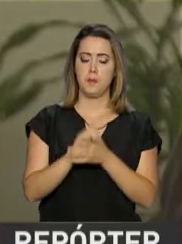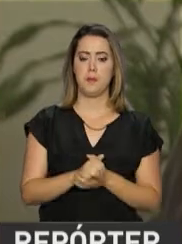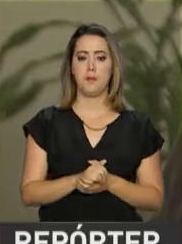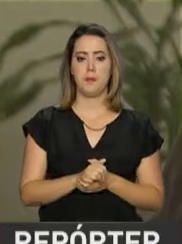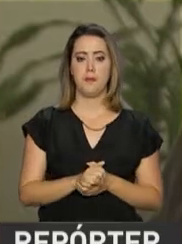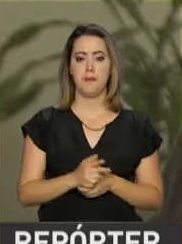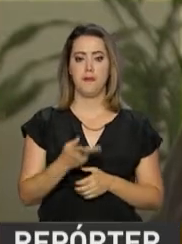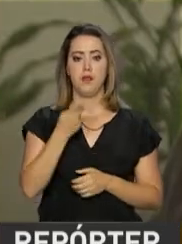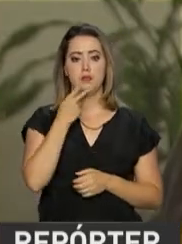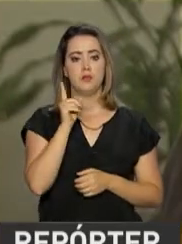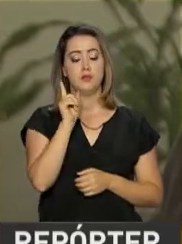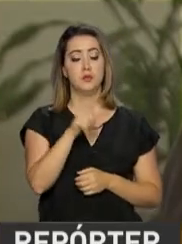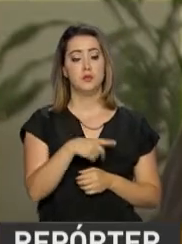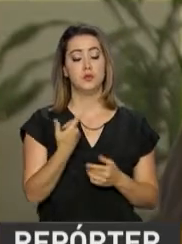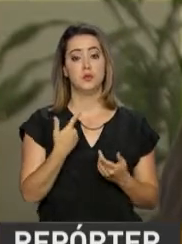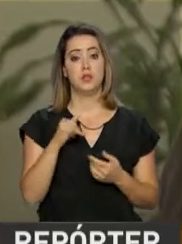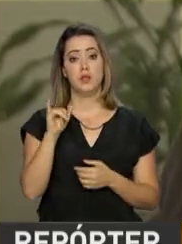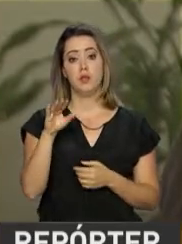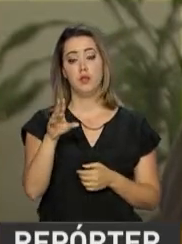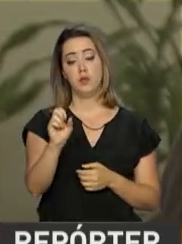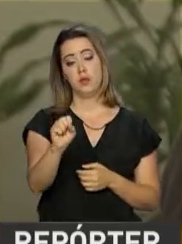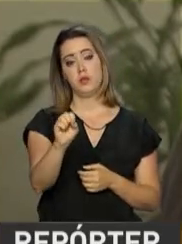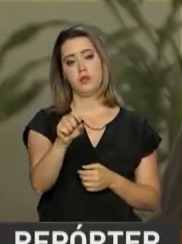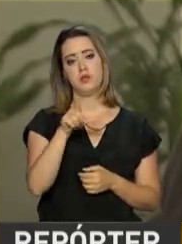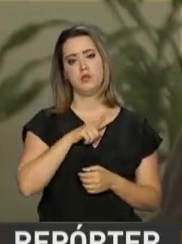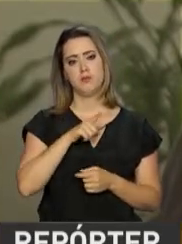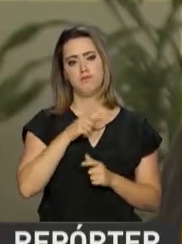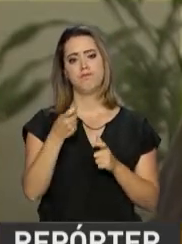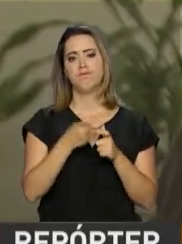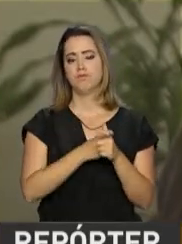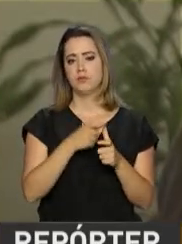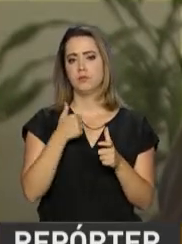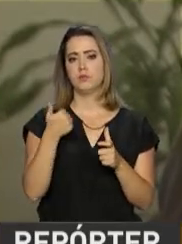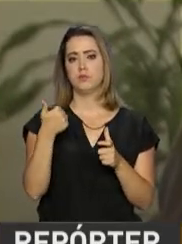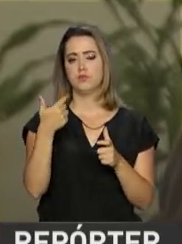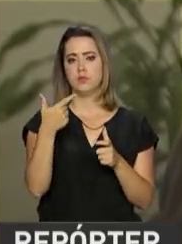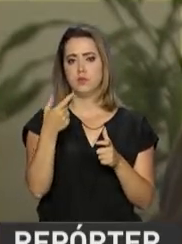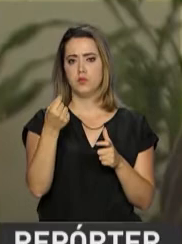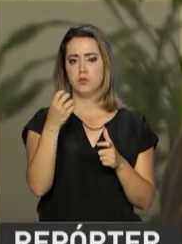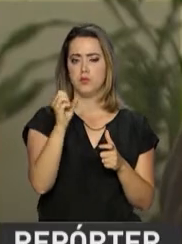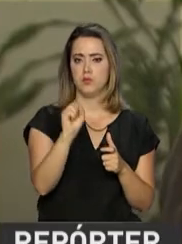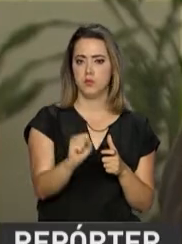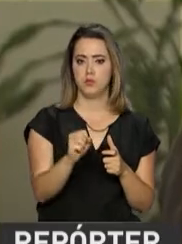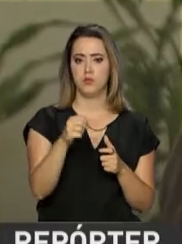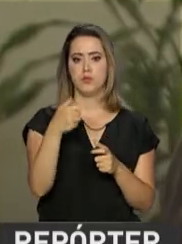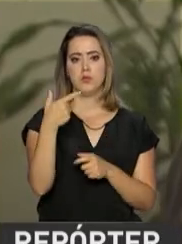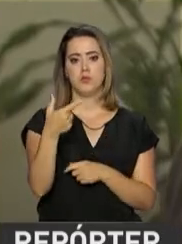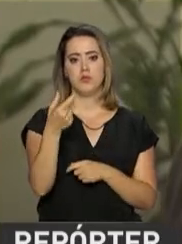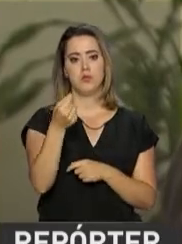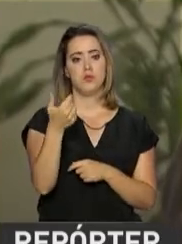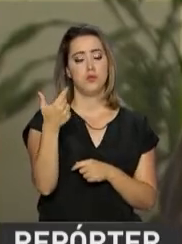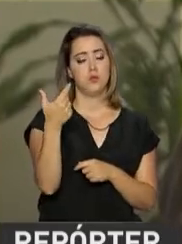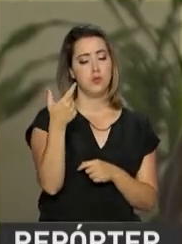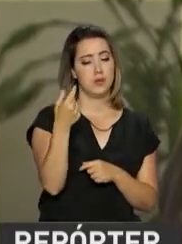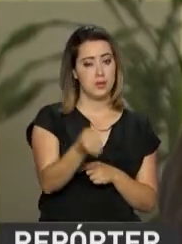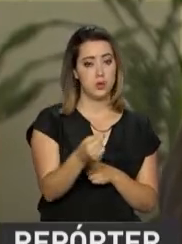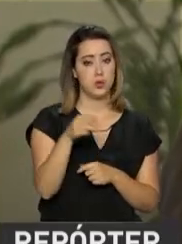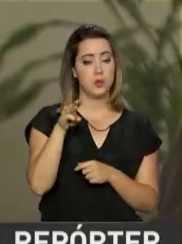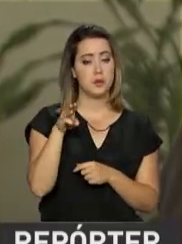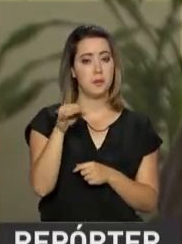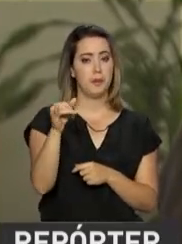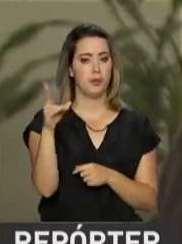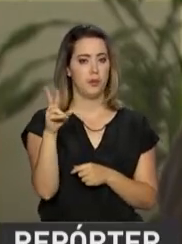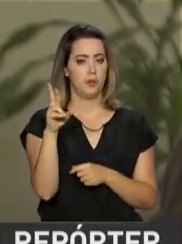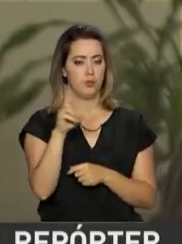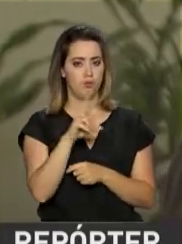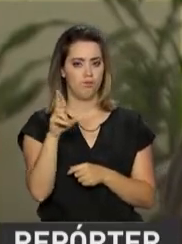dyogo oliveira a previdência tem déficit e deve fechar 2008 com saldo negativo de 202 bilhões de reais para o